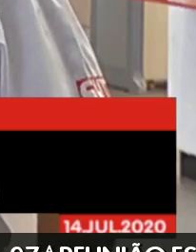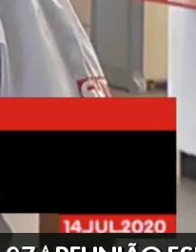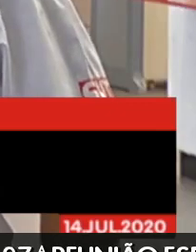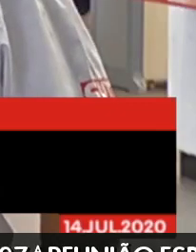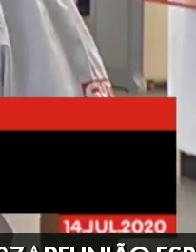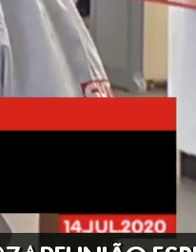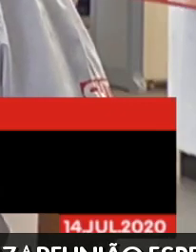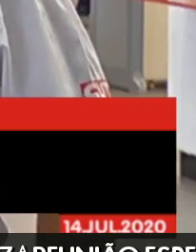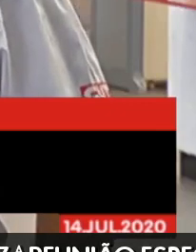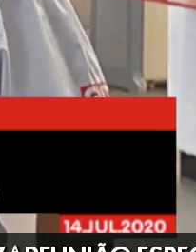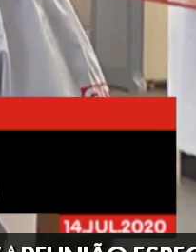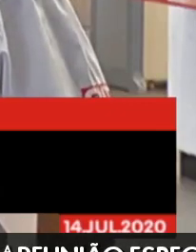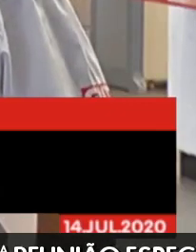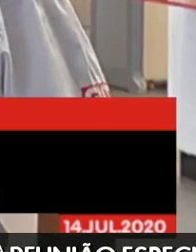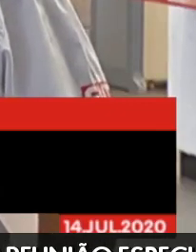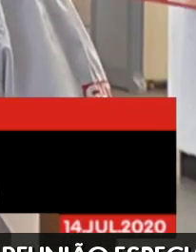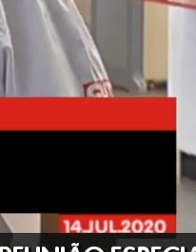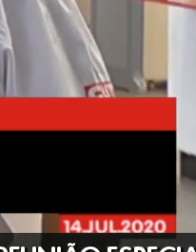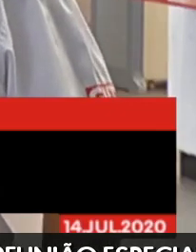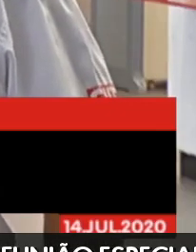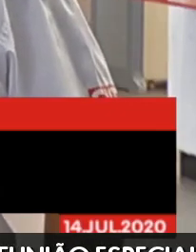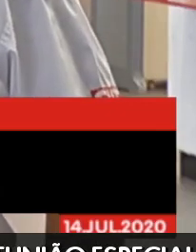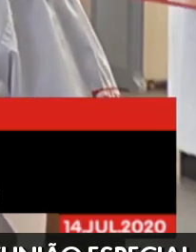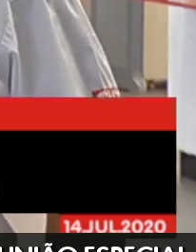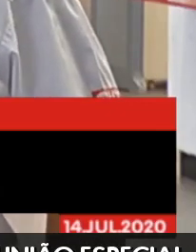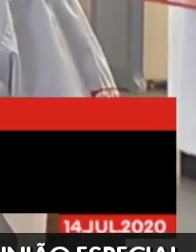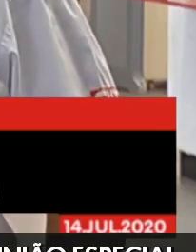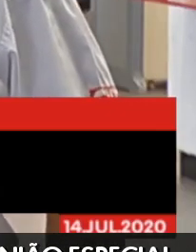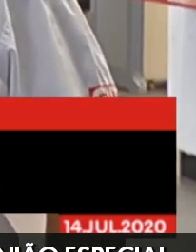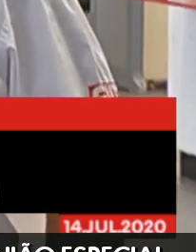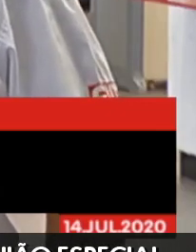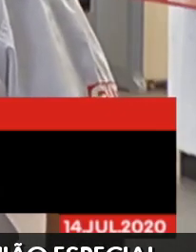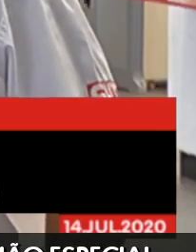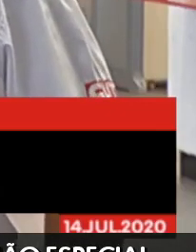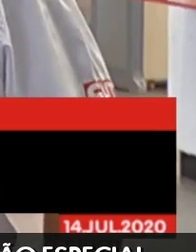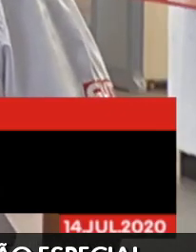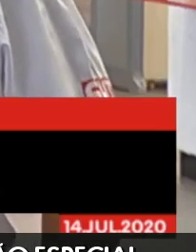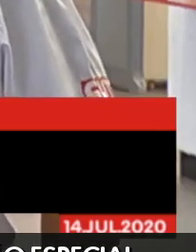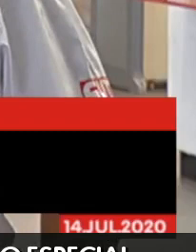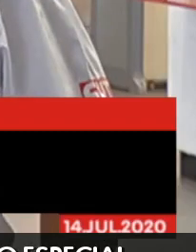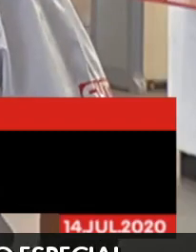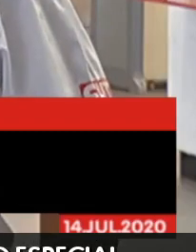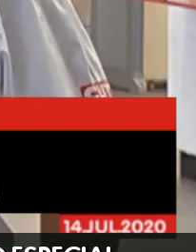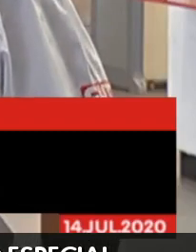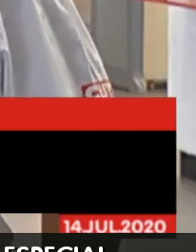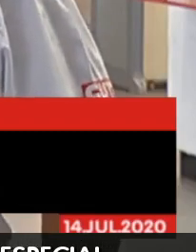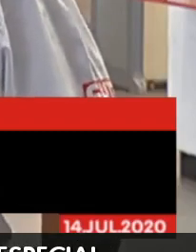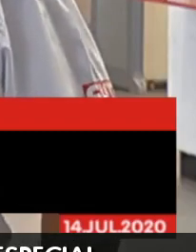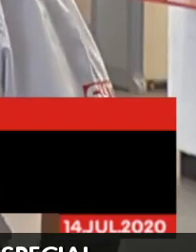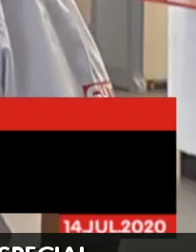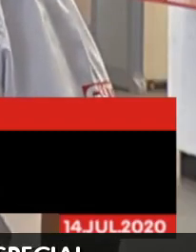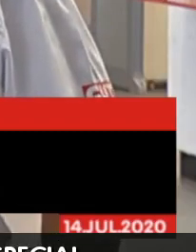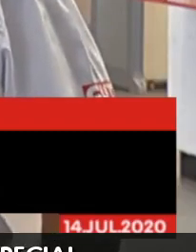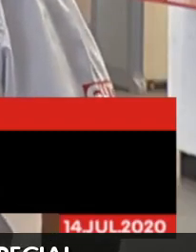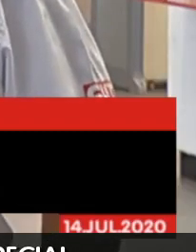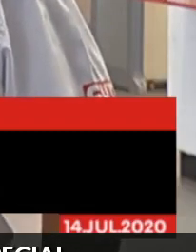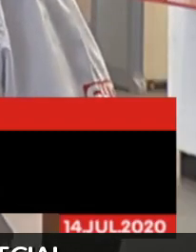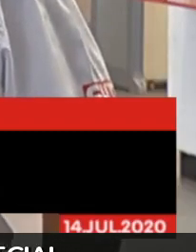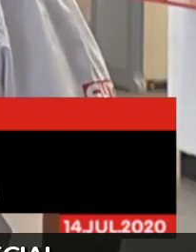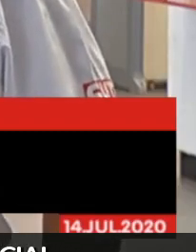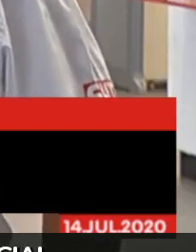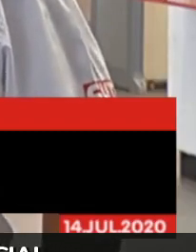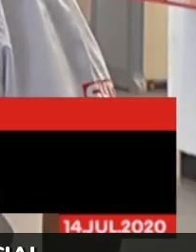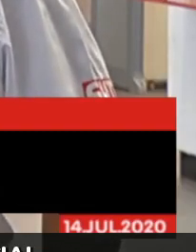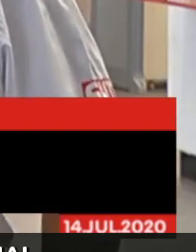muitas pessoas não têm acesso à internet, não conseguem manusear os equipamentos que nós temos hoje para essas